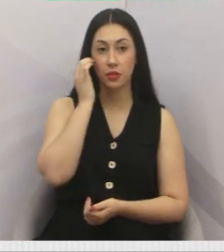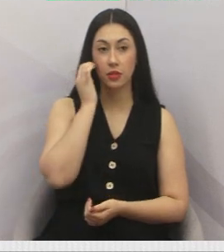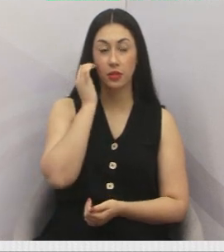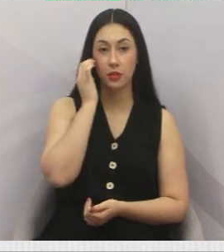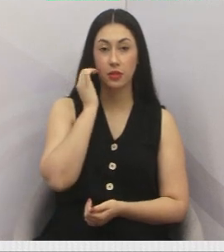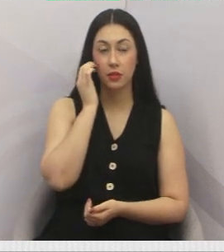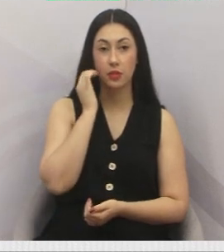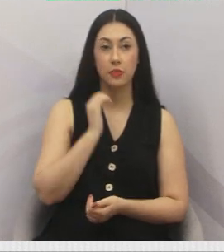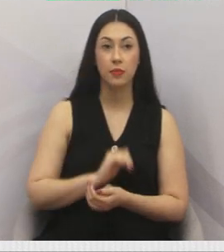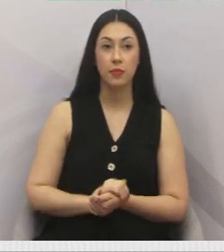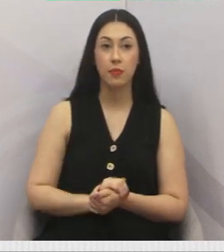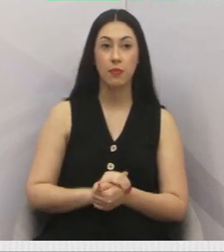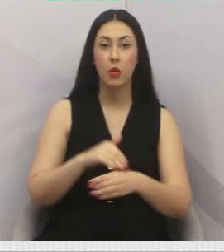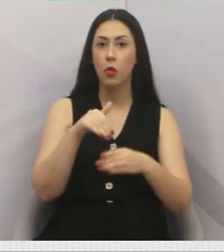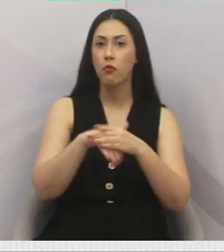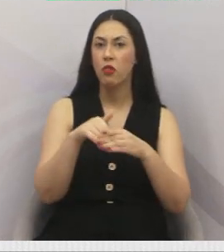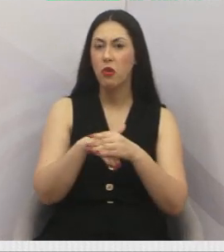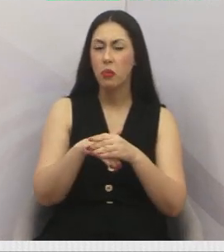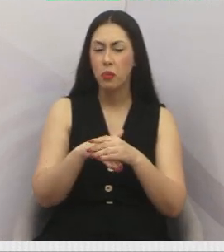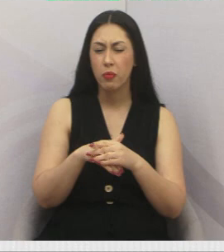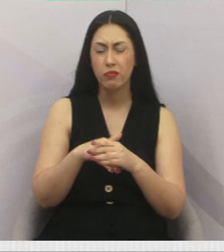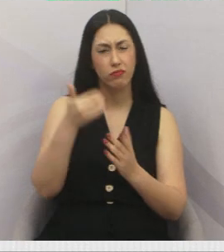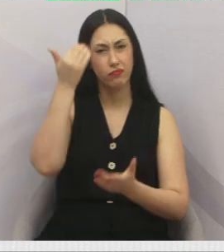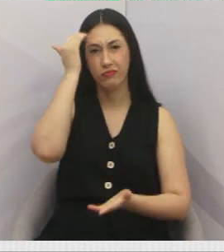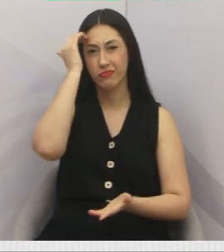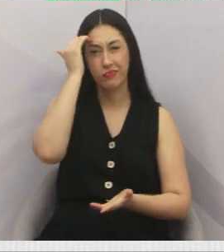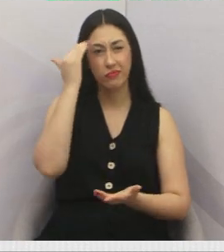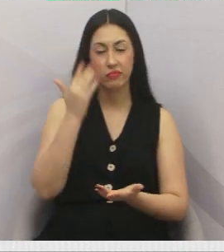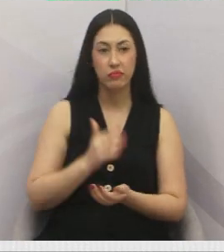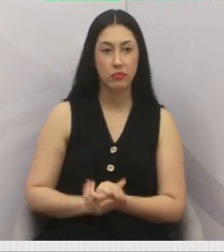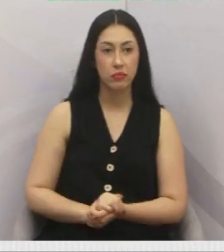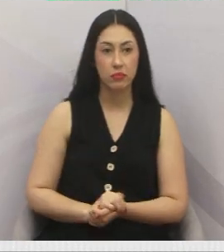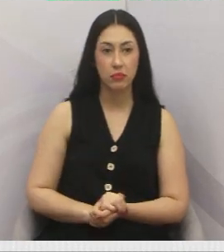Voto totalmente inconclusivo.